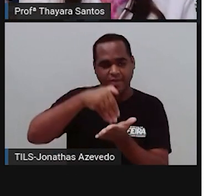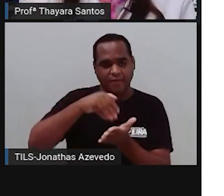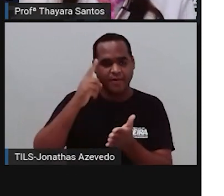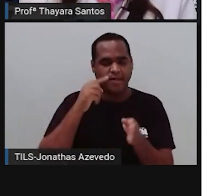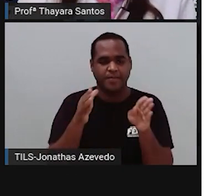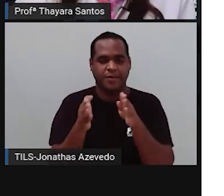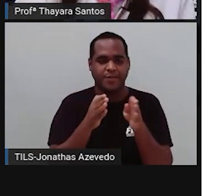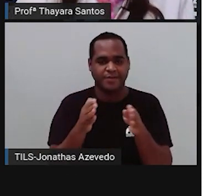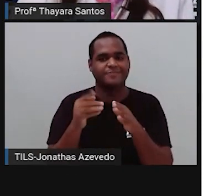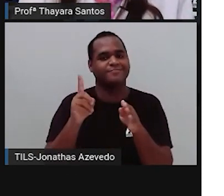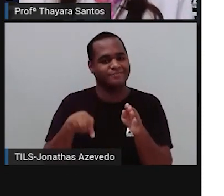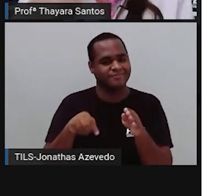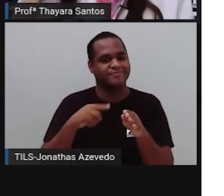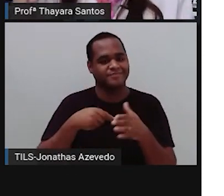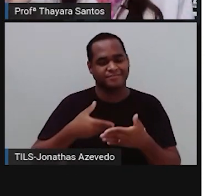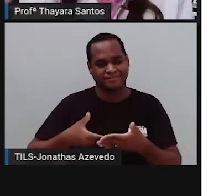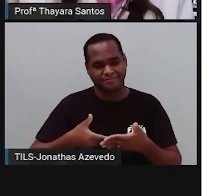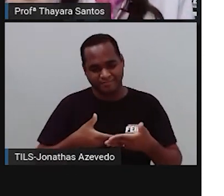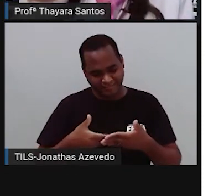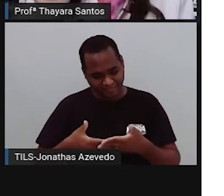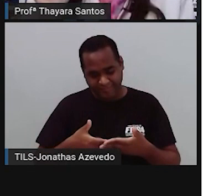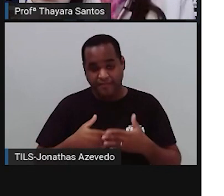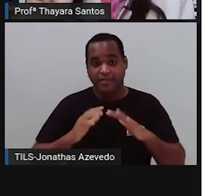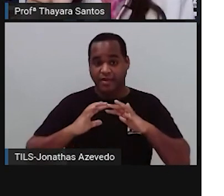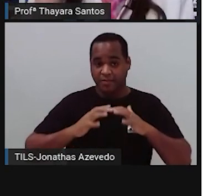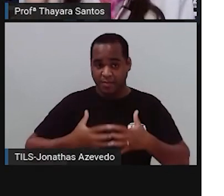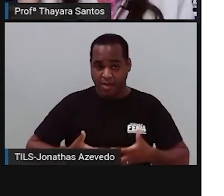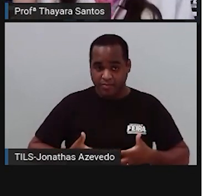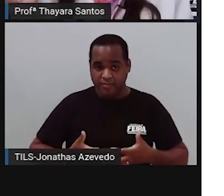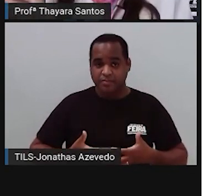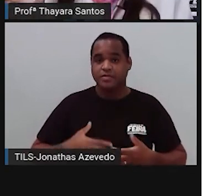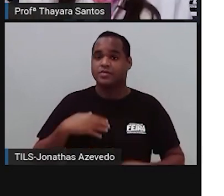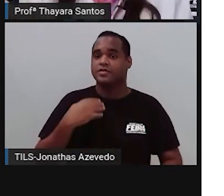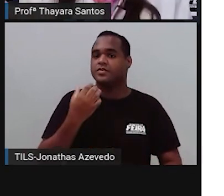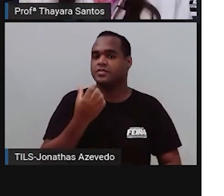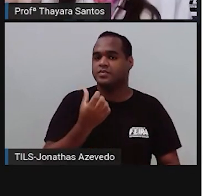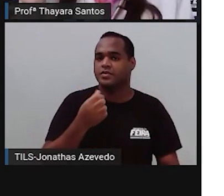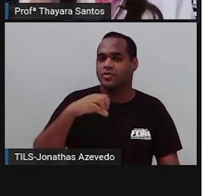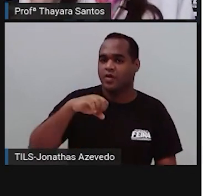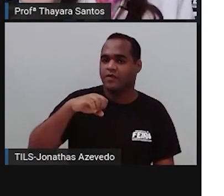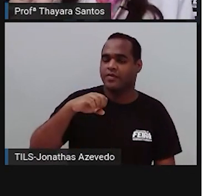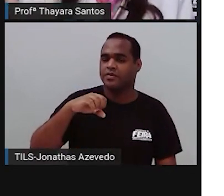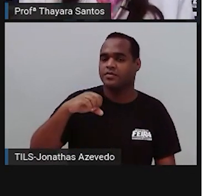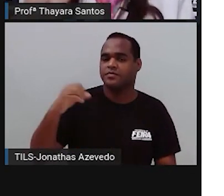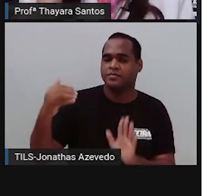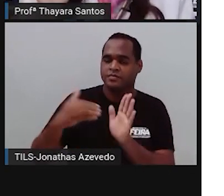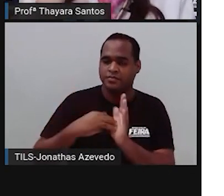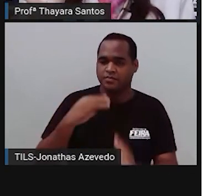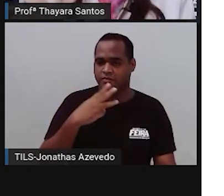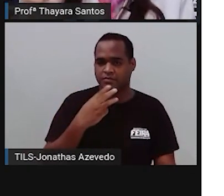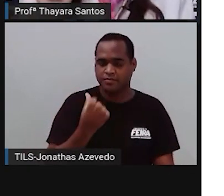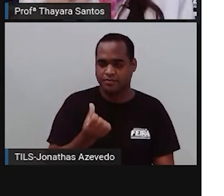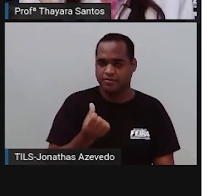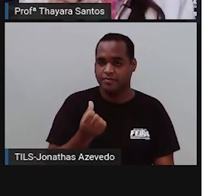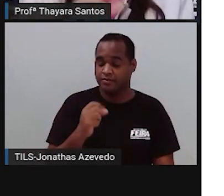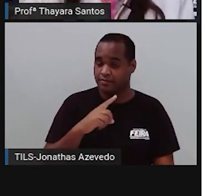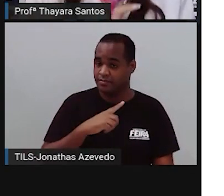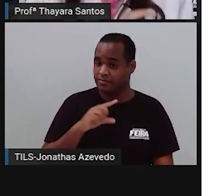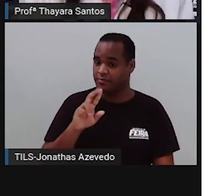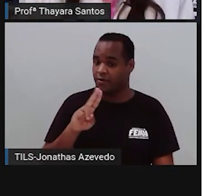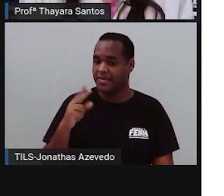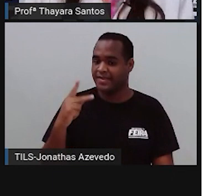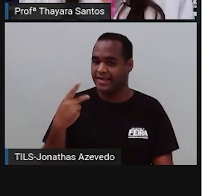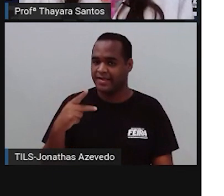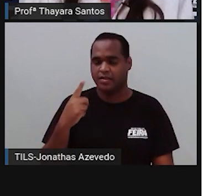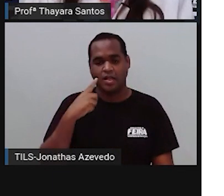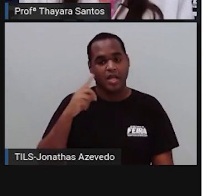período fetal. Então, da semana 9 até a semana 36, a gente chama esse indivíduo que